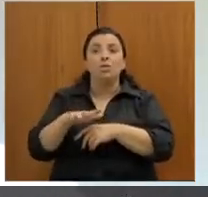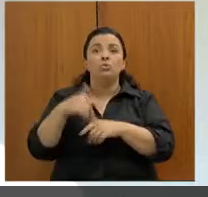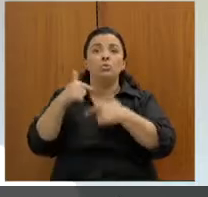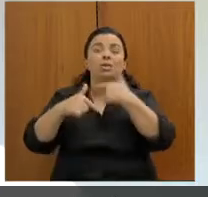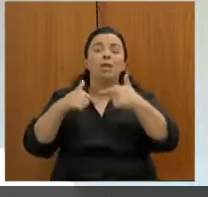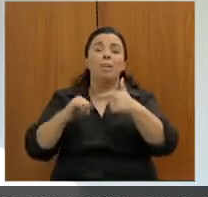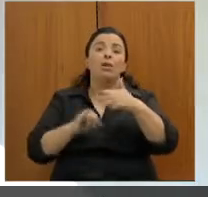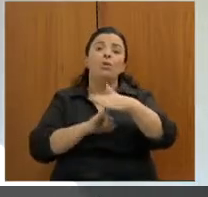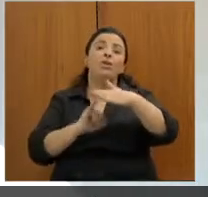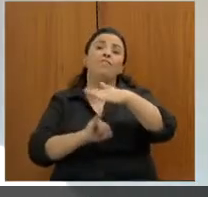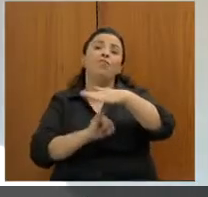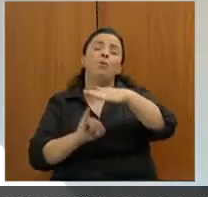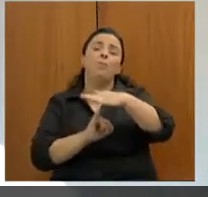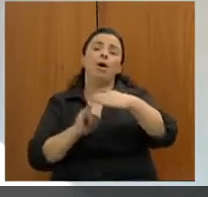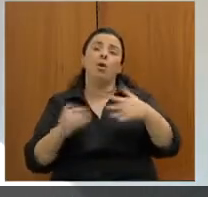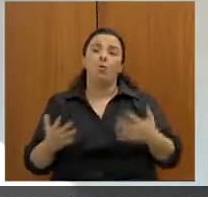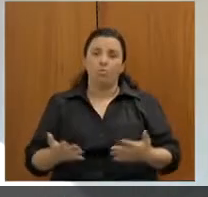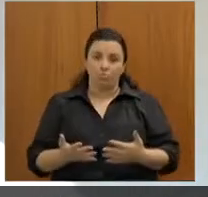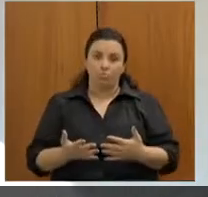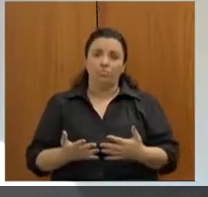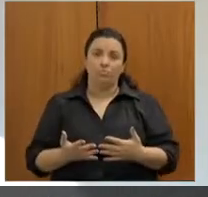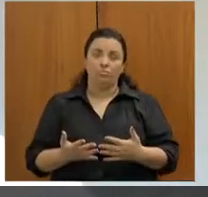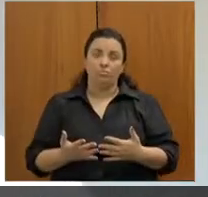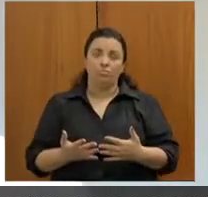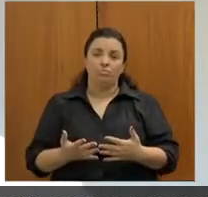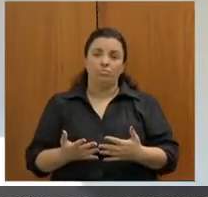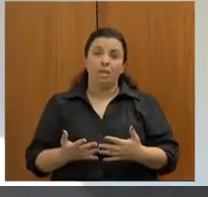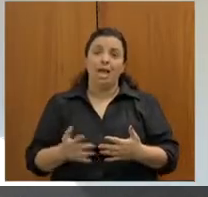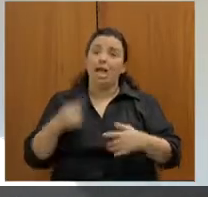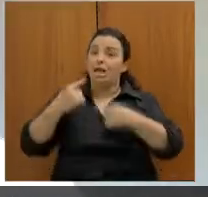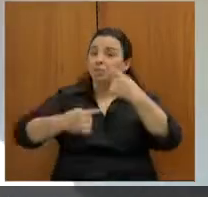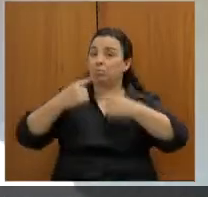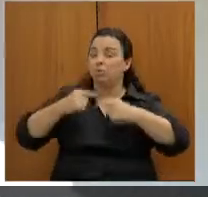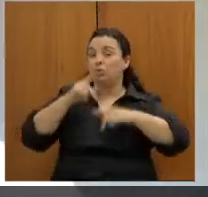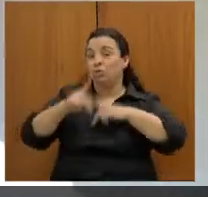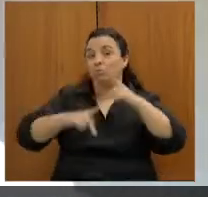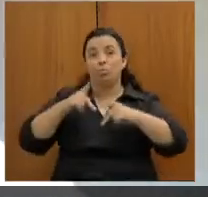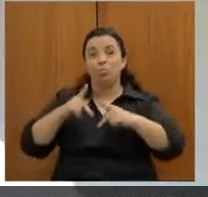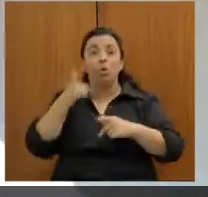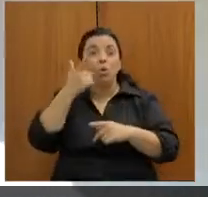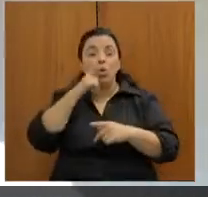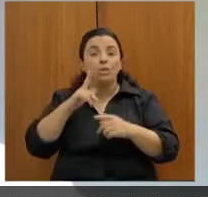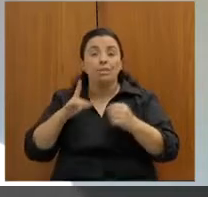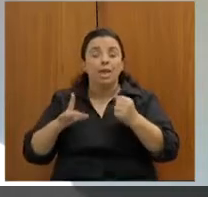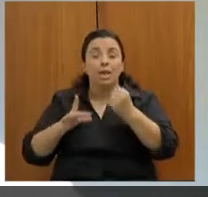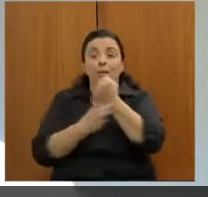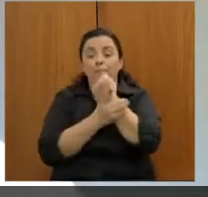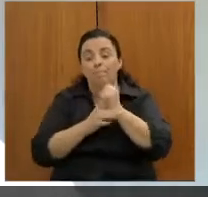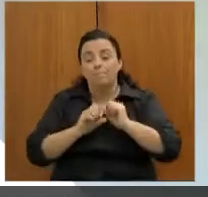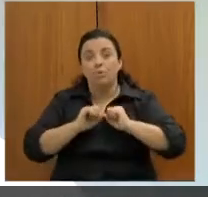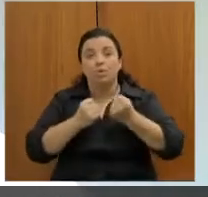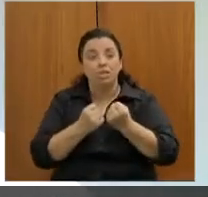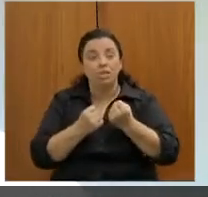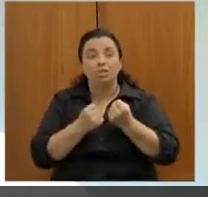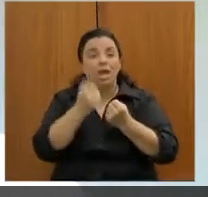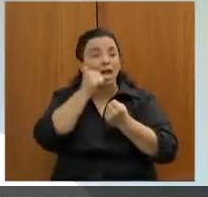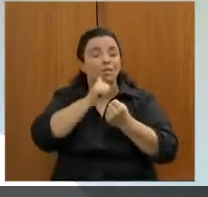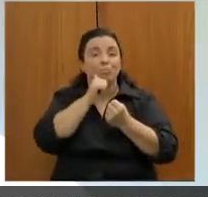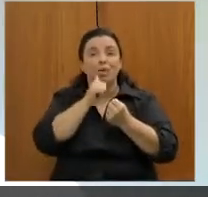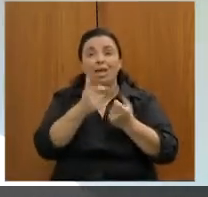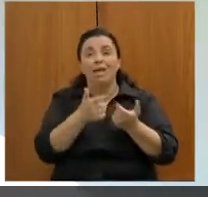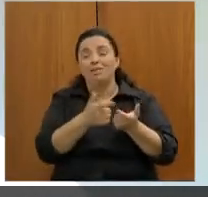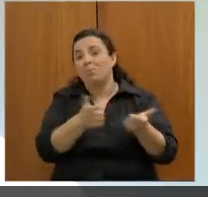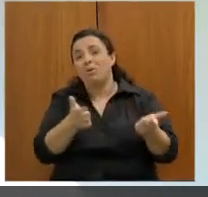avança em outras políticas públicas não consegue proteger boa parte das mulheres e principalmente